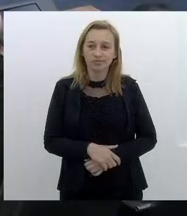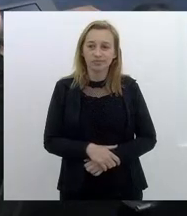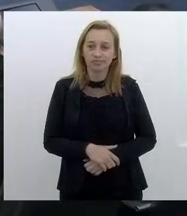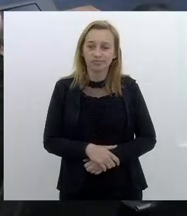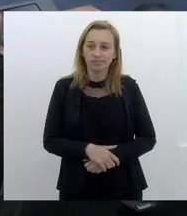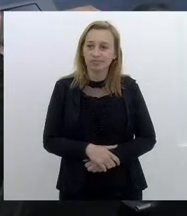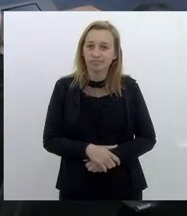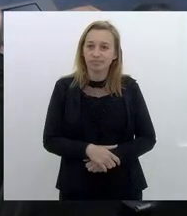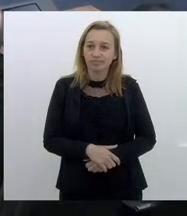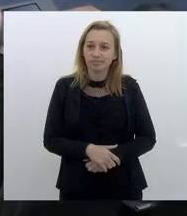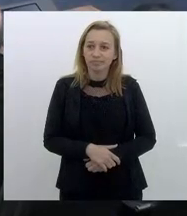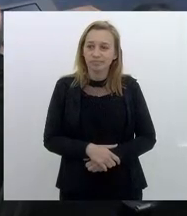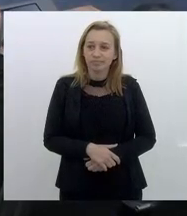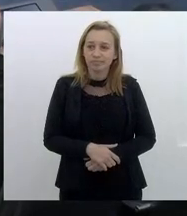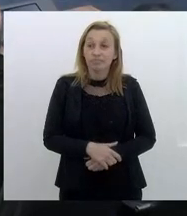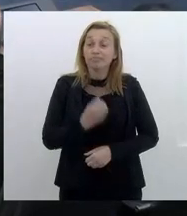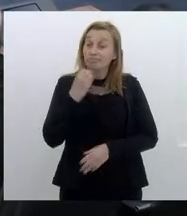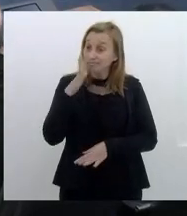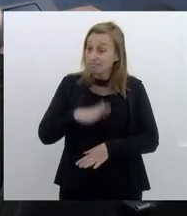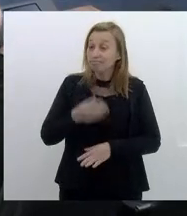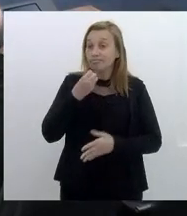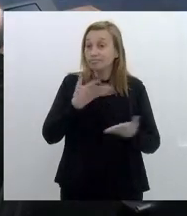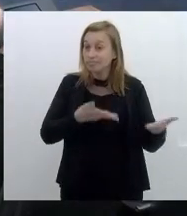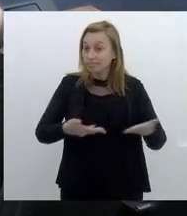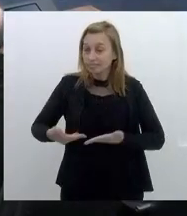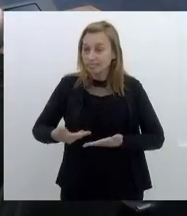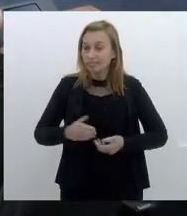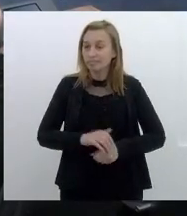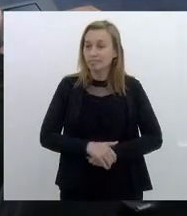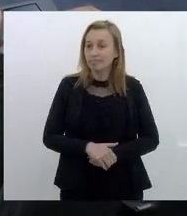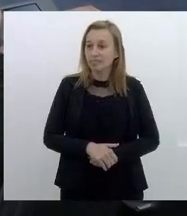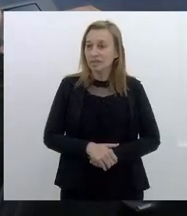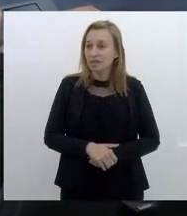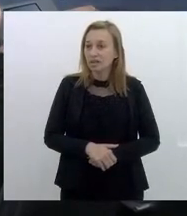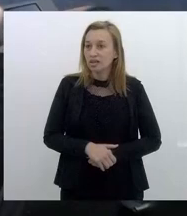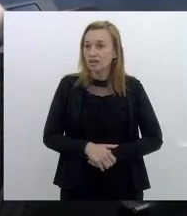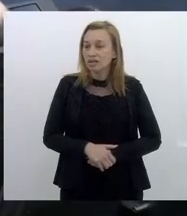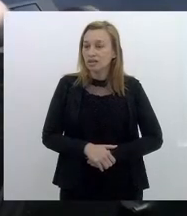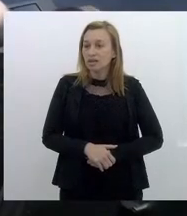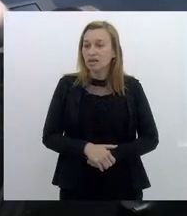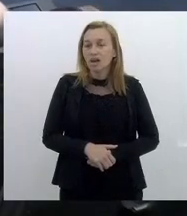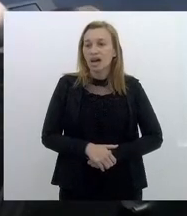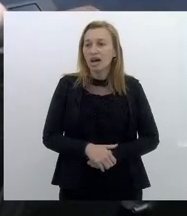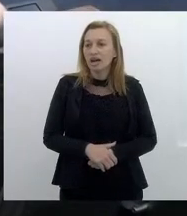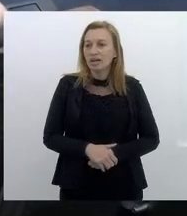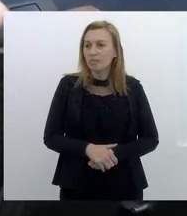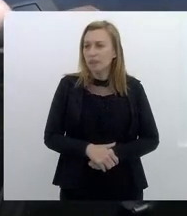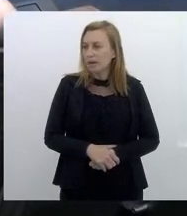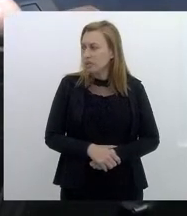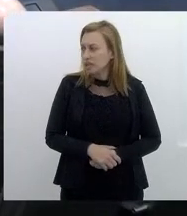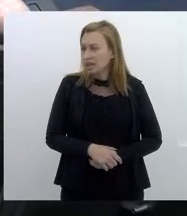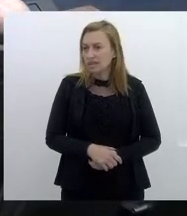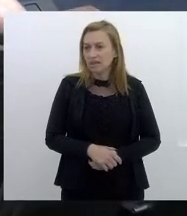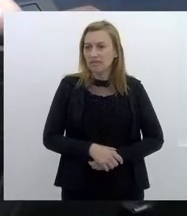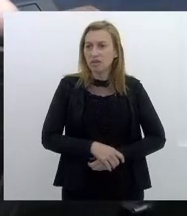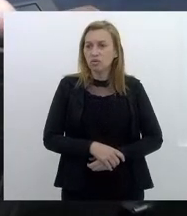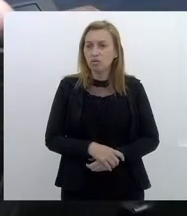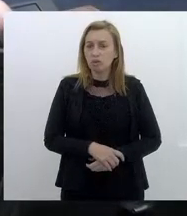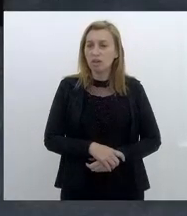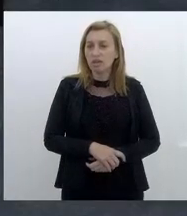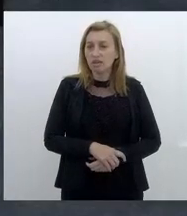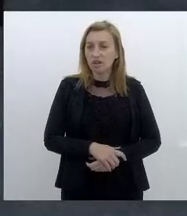Olá boa tarde seja bem vindo Olá boa tarde boa tarde Deputado Rodrigo Marinho